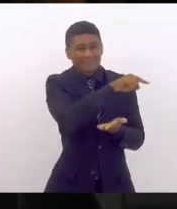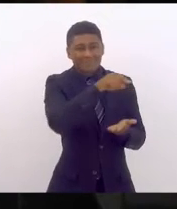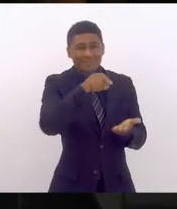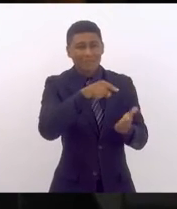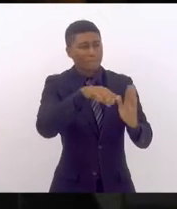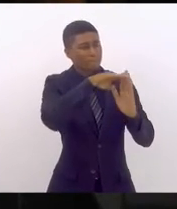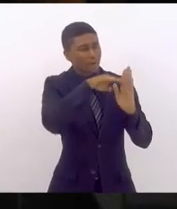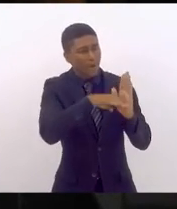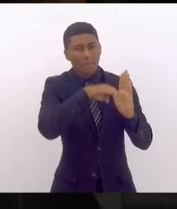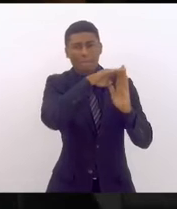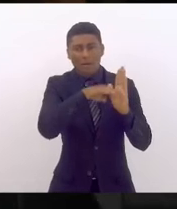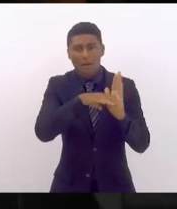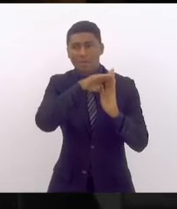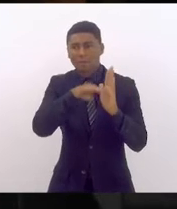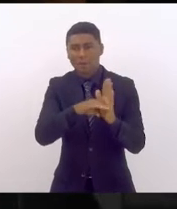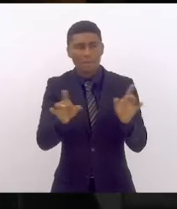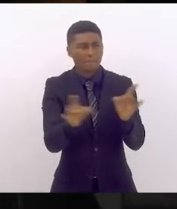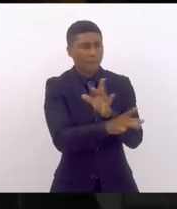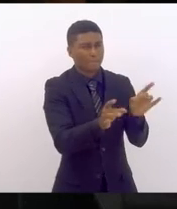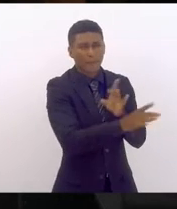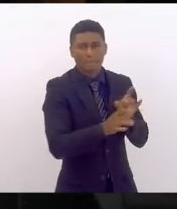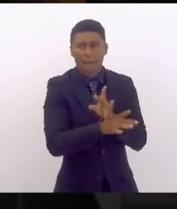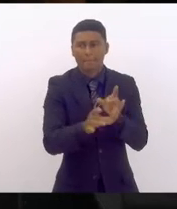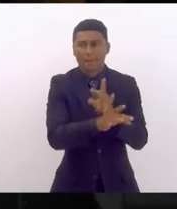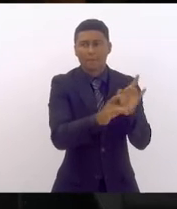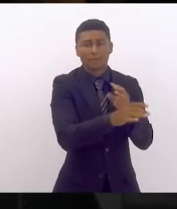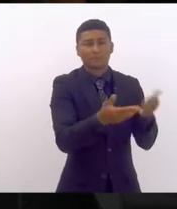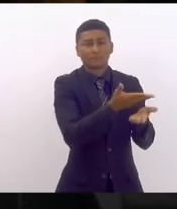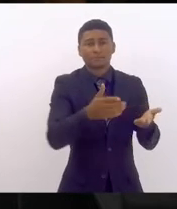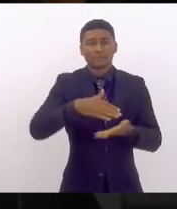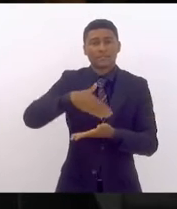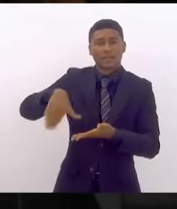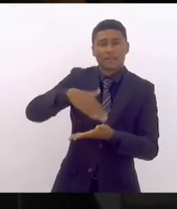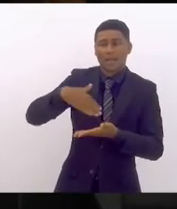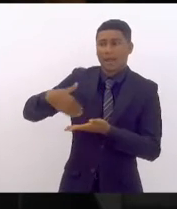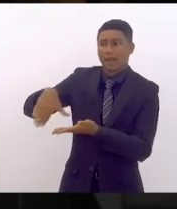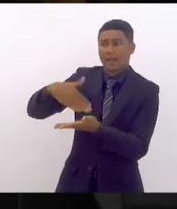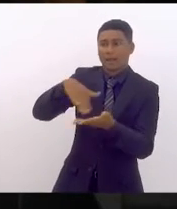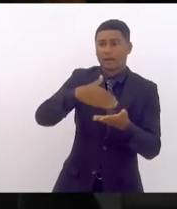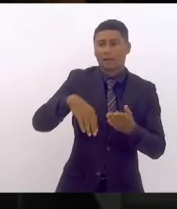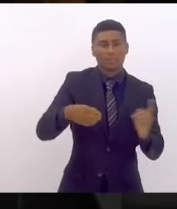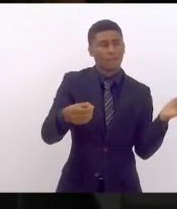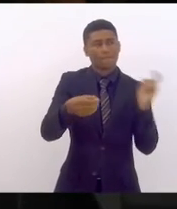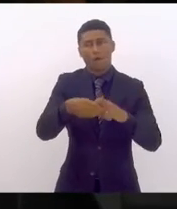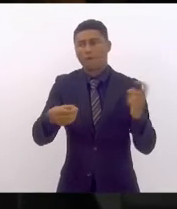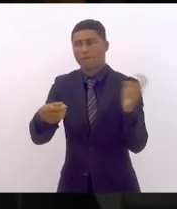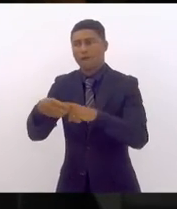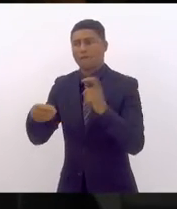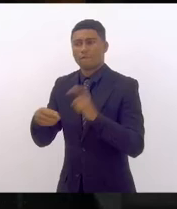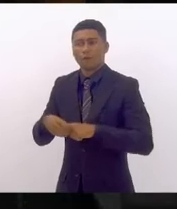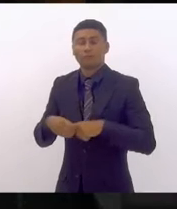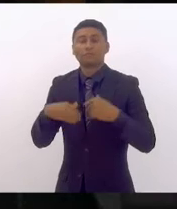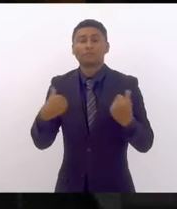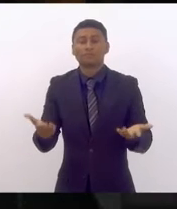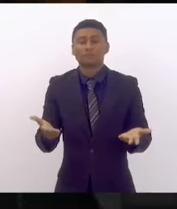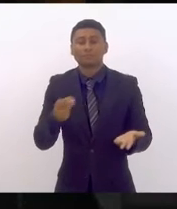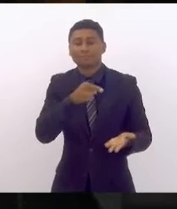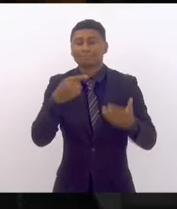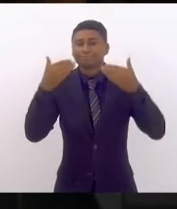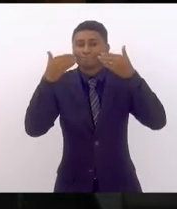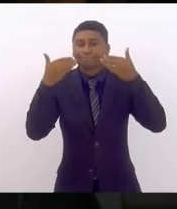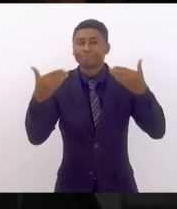sido e se mostra claramente que ali tá caracterizado um